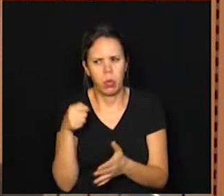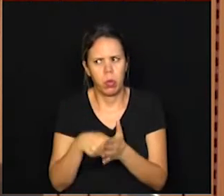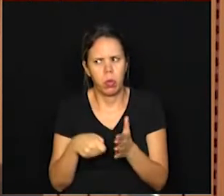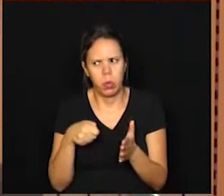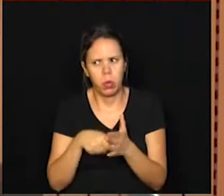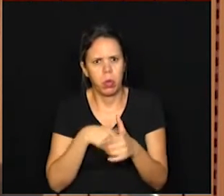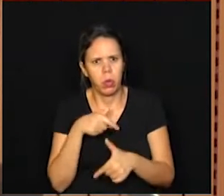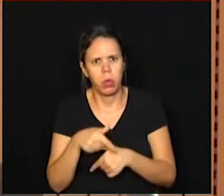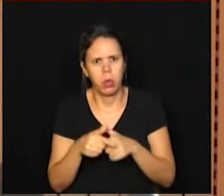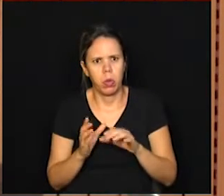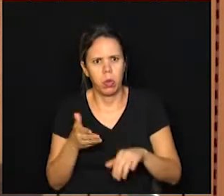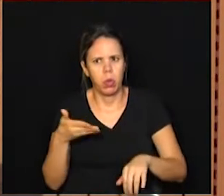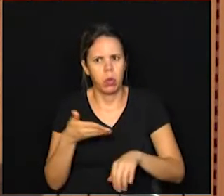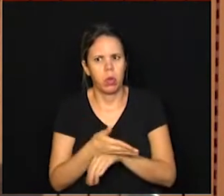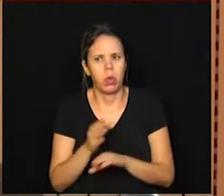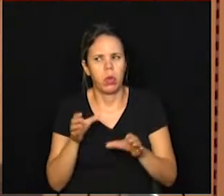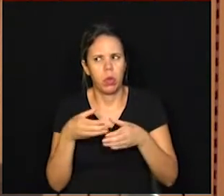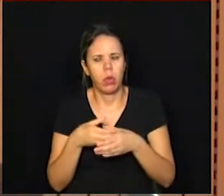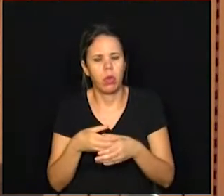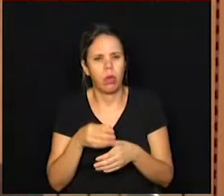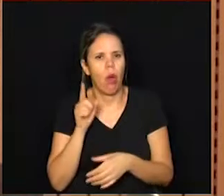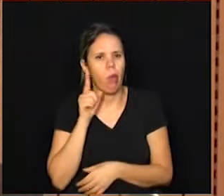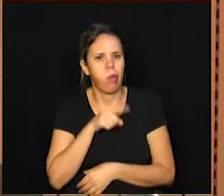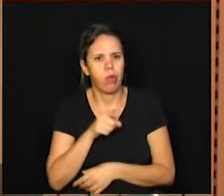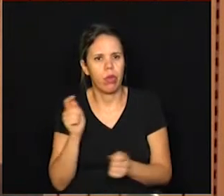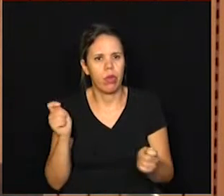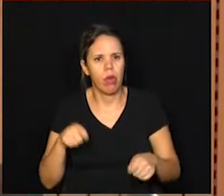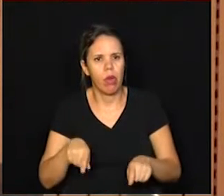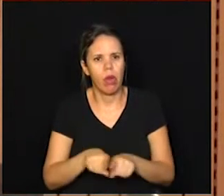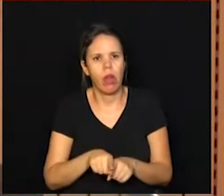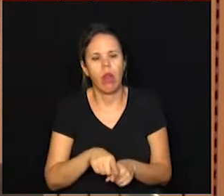na coletividade americana para poderem